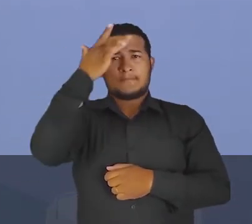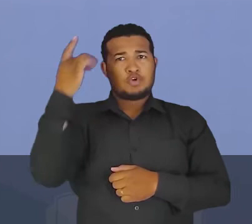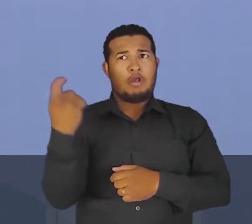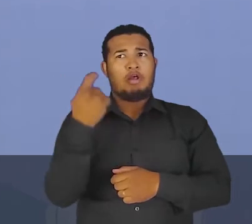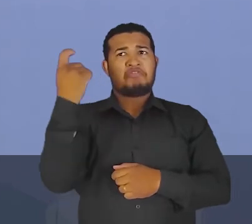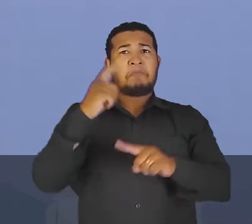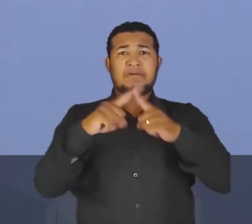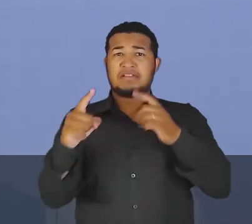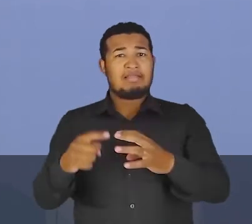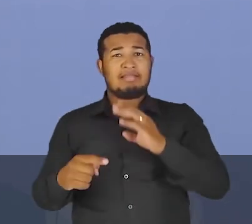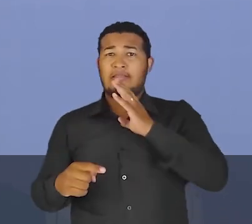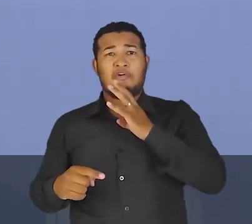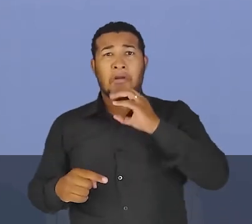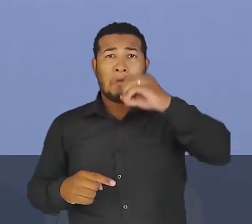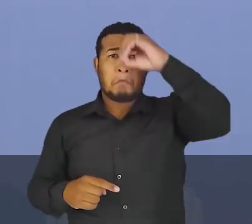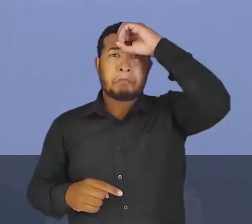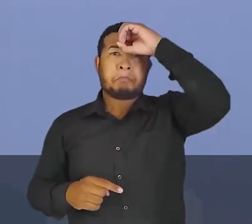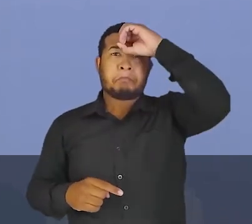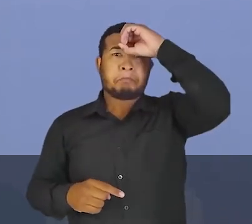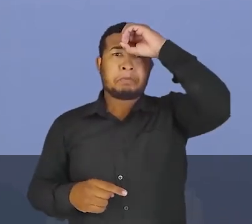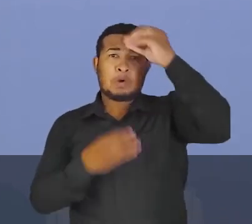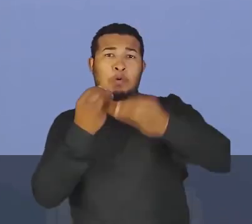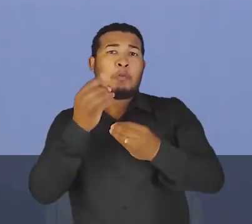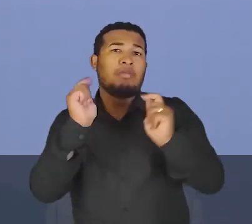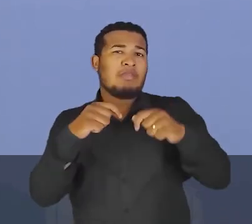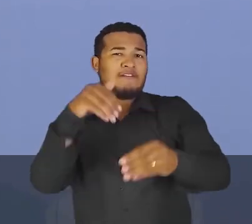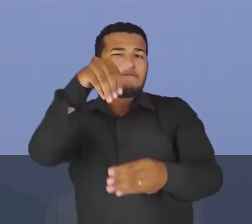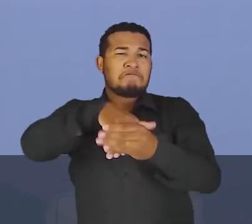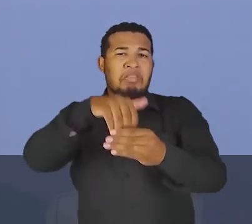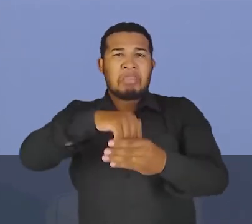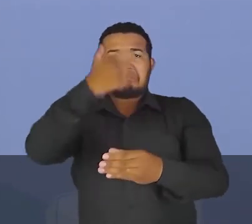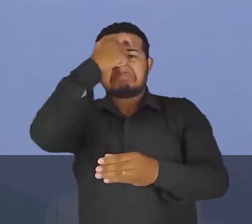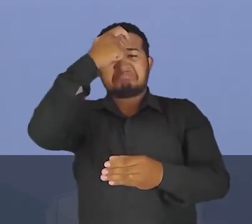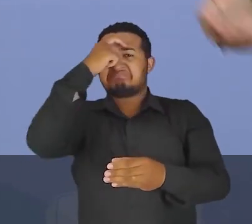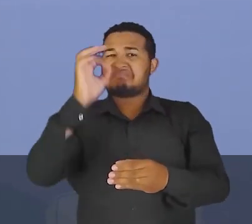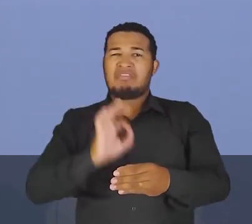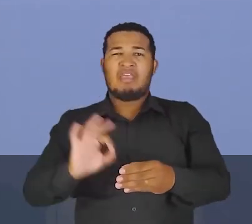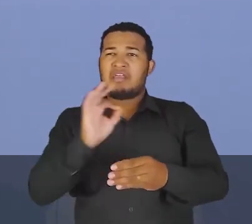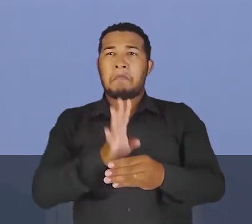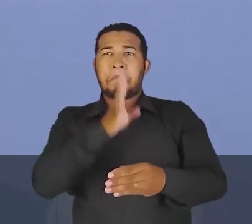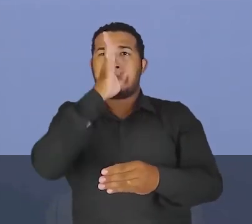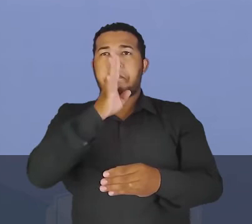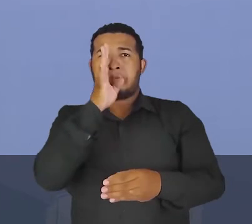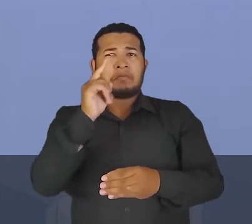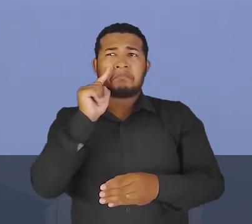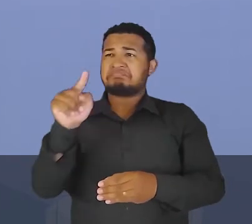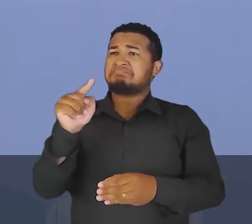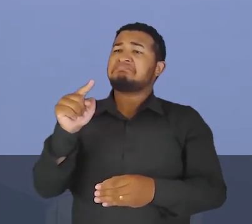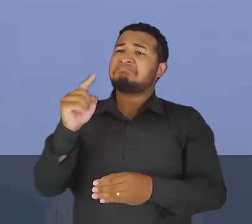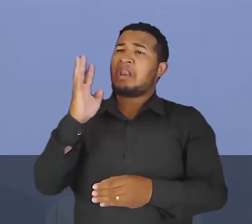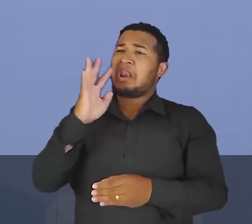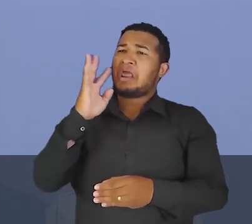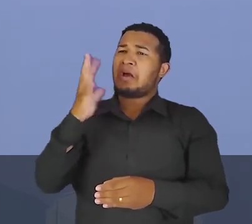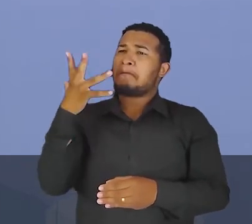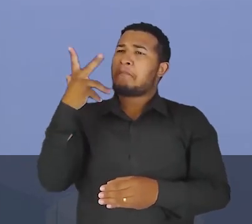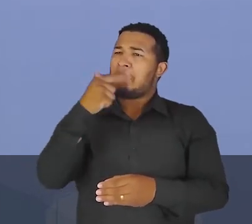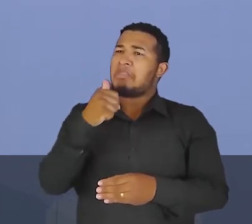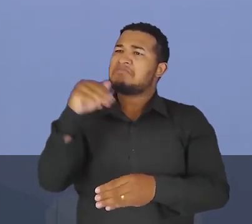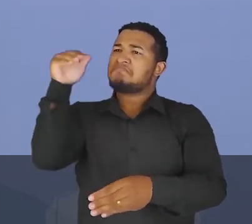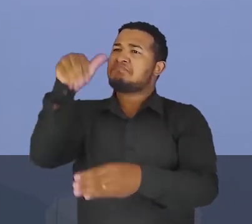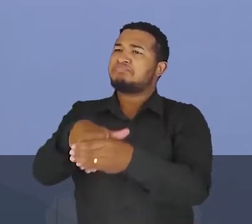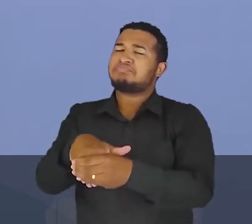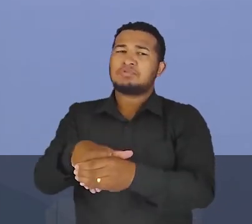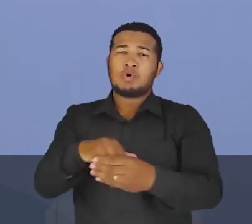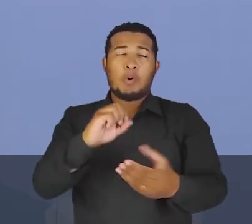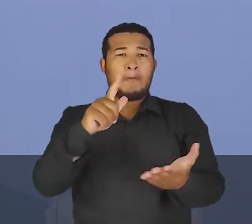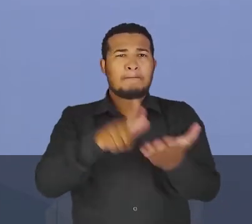adultas sem entender essa importância, sem saber votar com consciência. Pegam, votam no candidato que parece mais bonitinho, que entrega um panfleto,